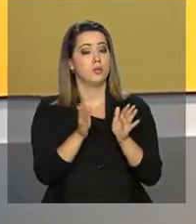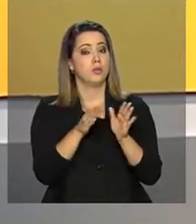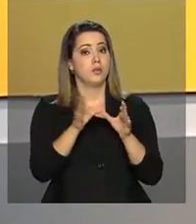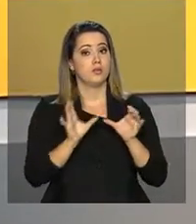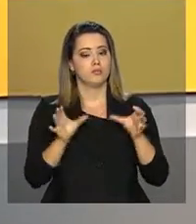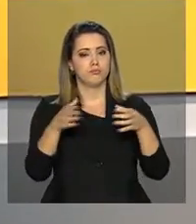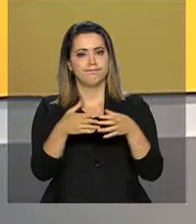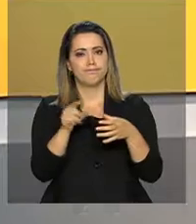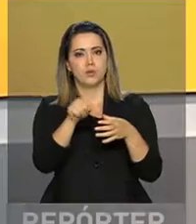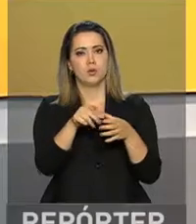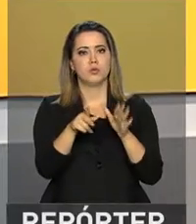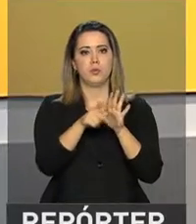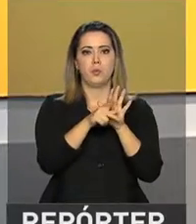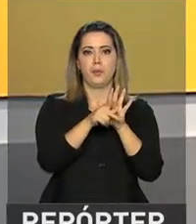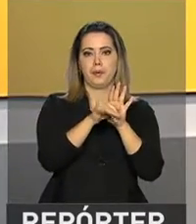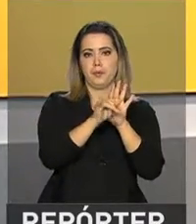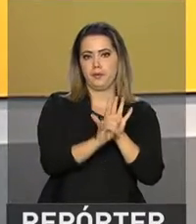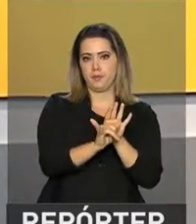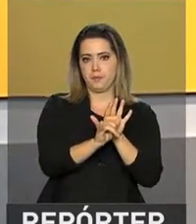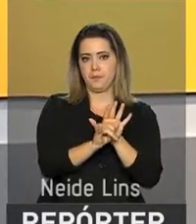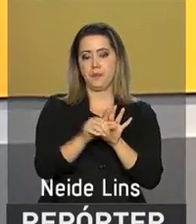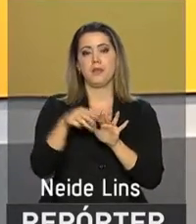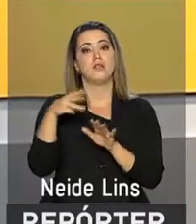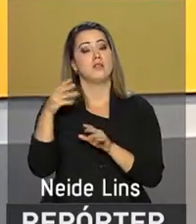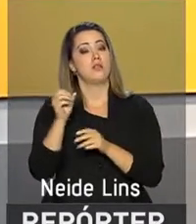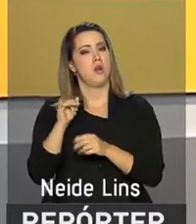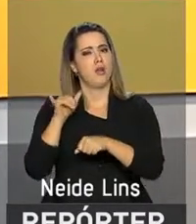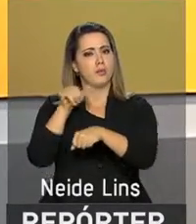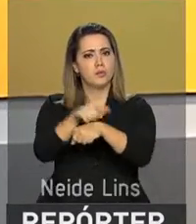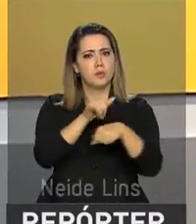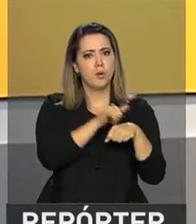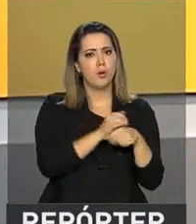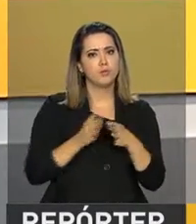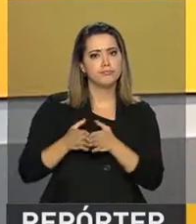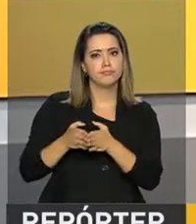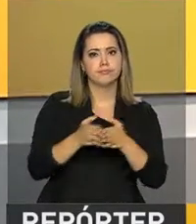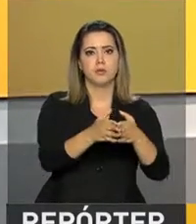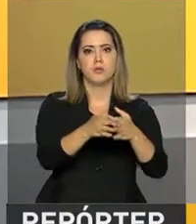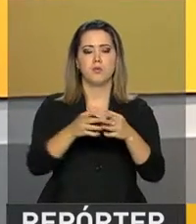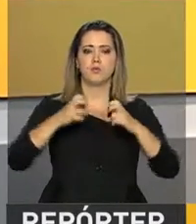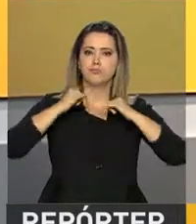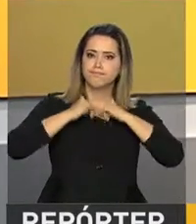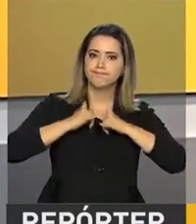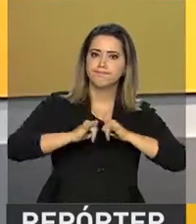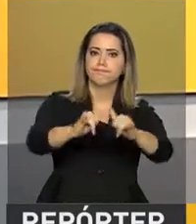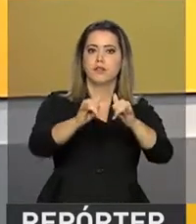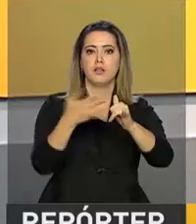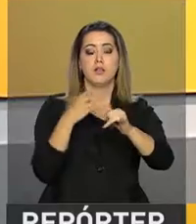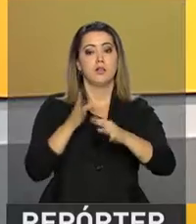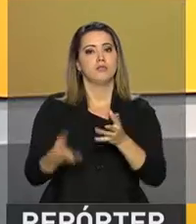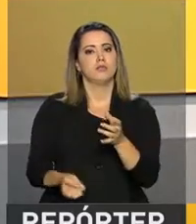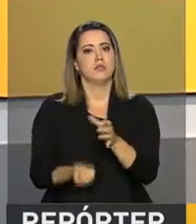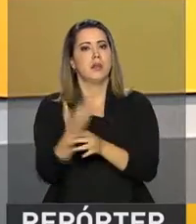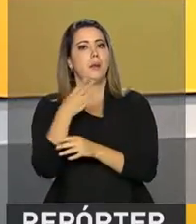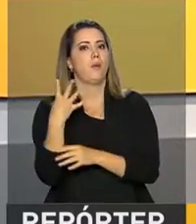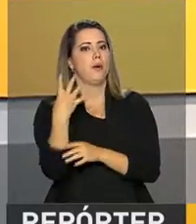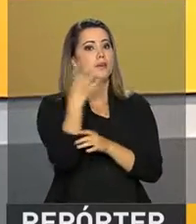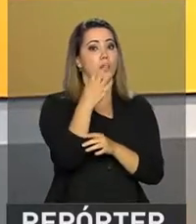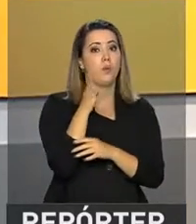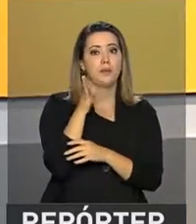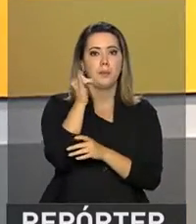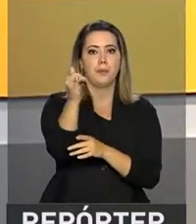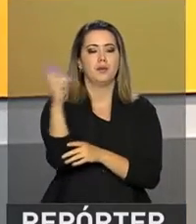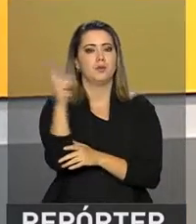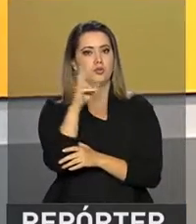do programa de parceria de investimento o pp ii são aeroportos portos e linhas de transmissão que devem gerar 44